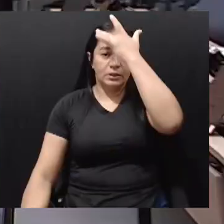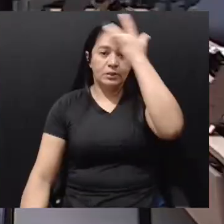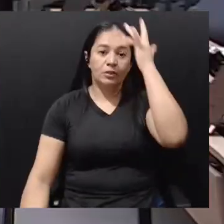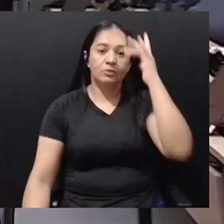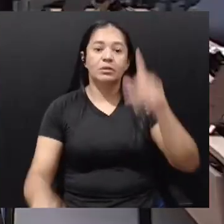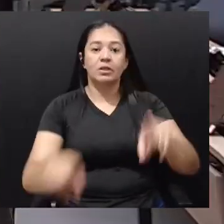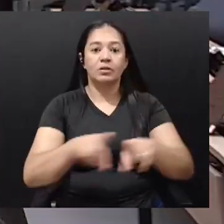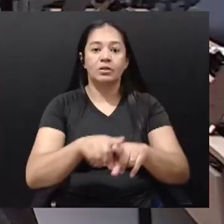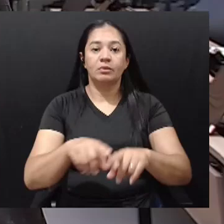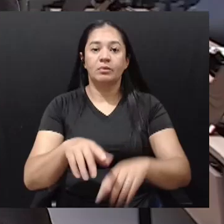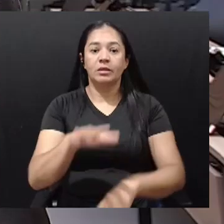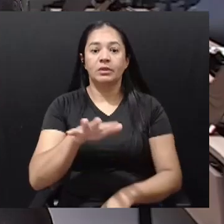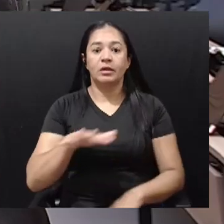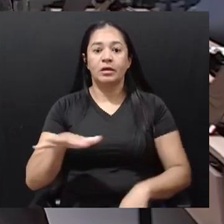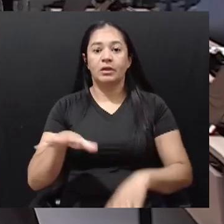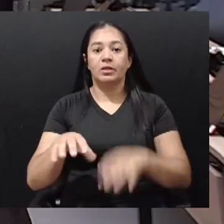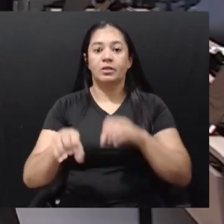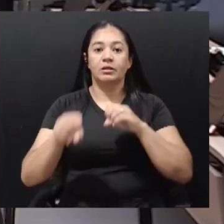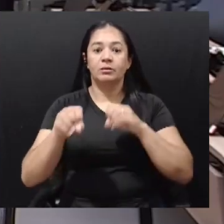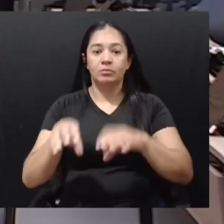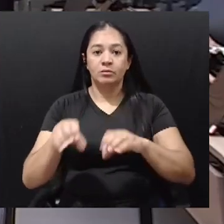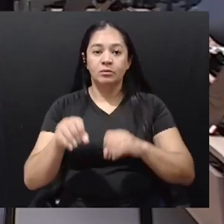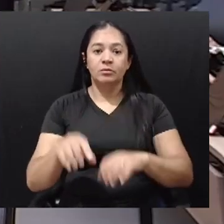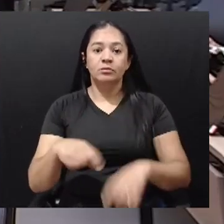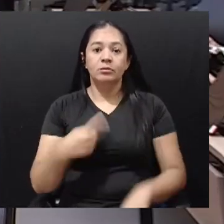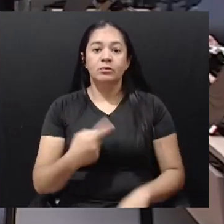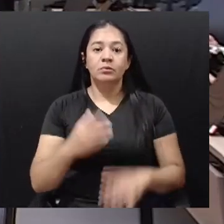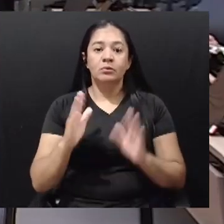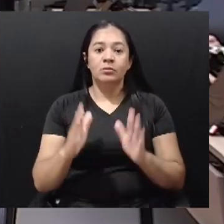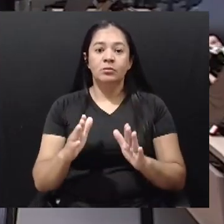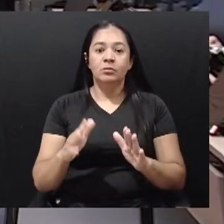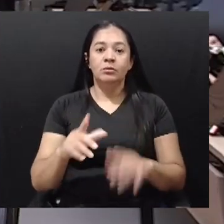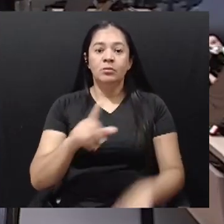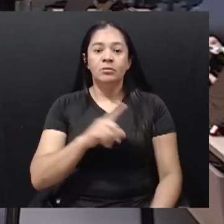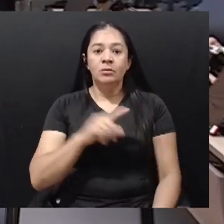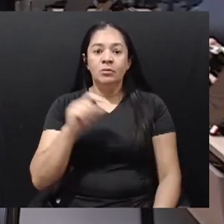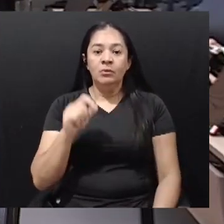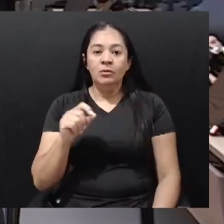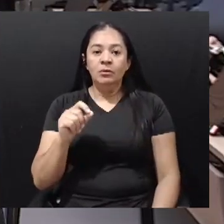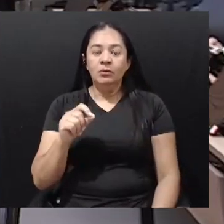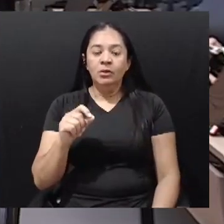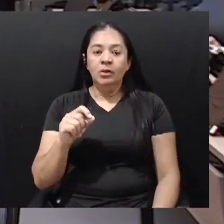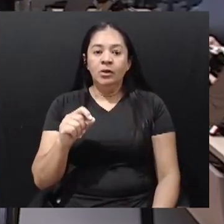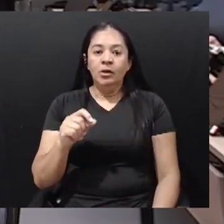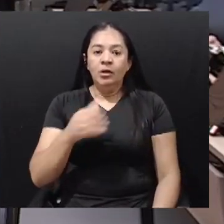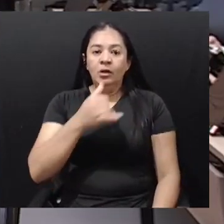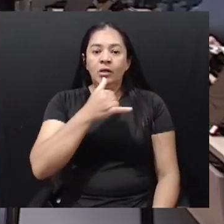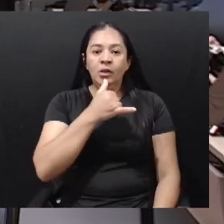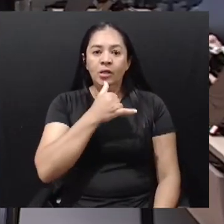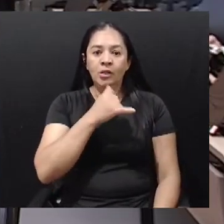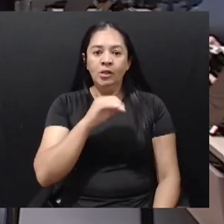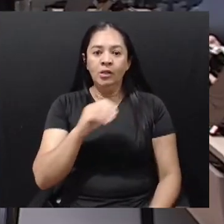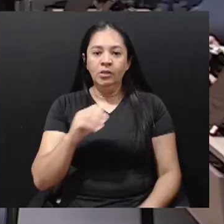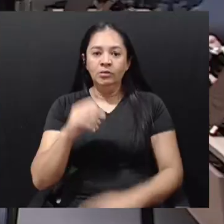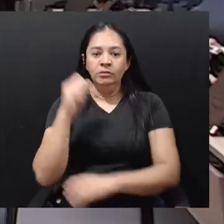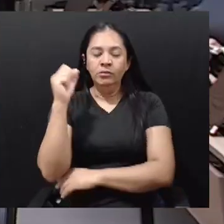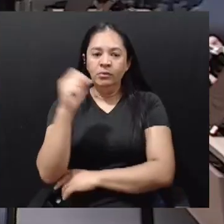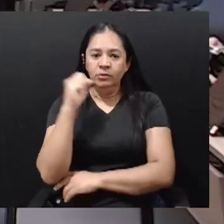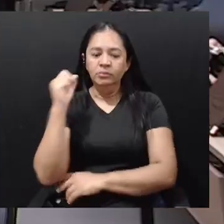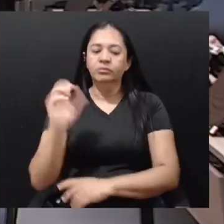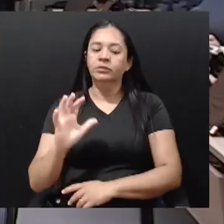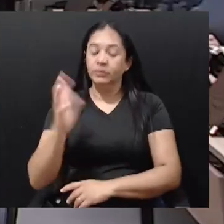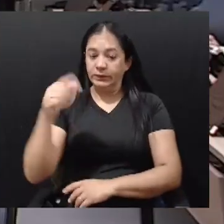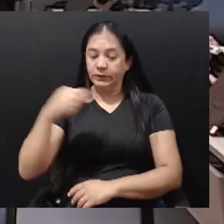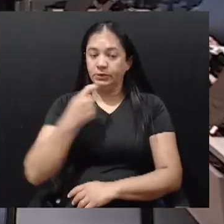pública. Nesse caso, nós já temos realmente, infelizmente, uma situação grave em Campinas. Nós temos